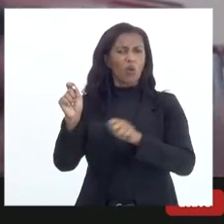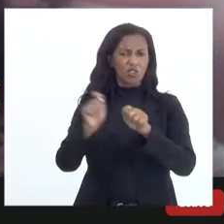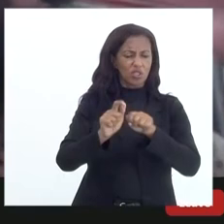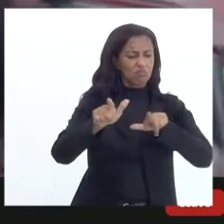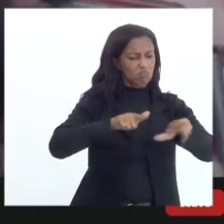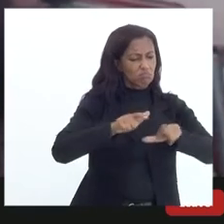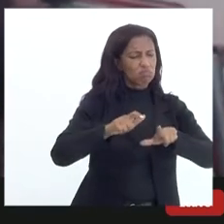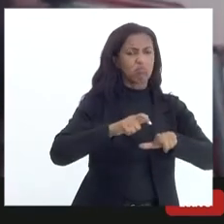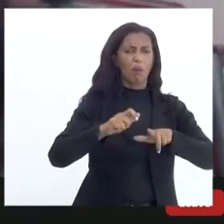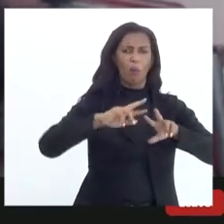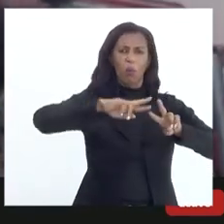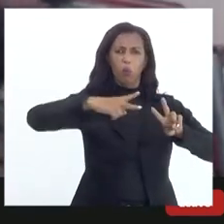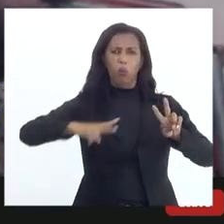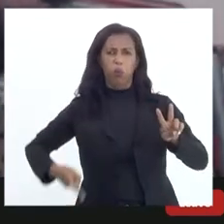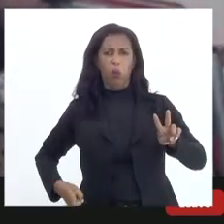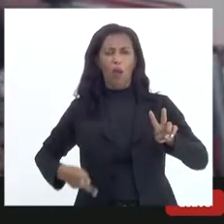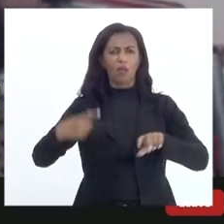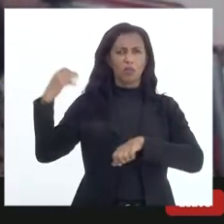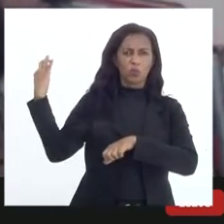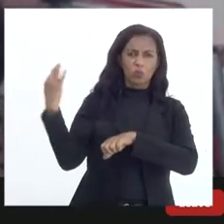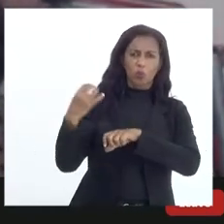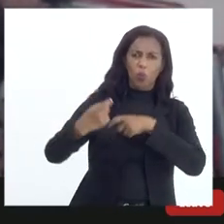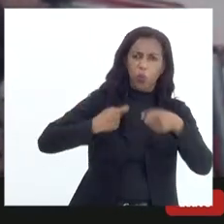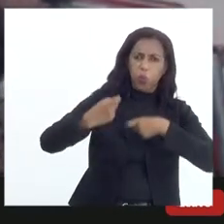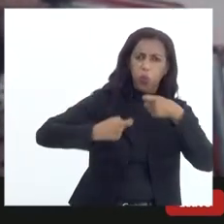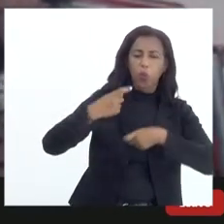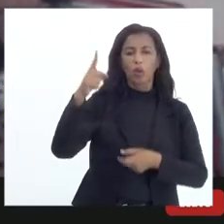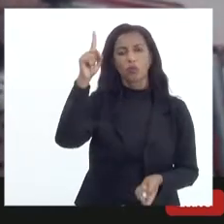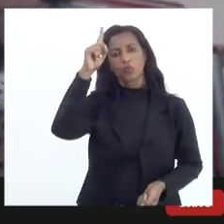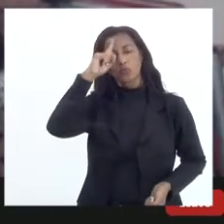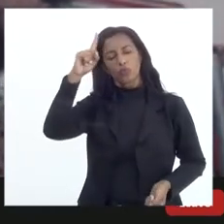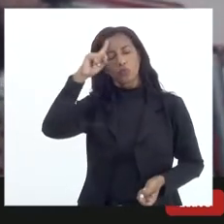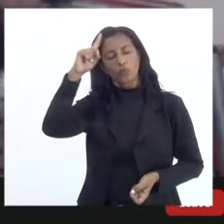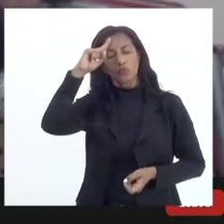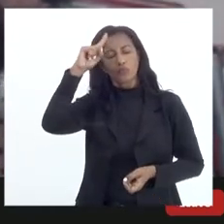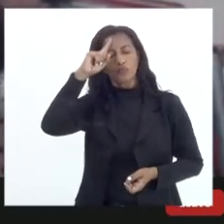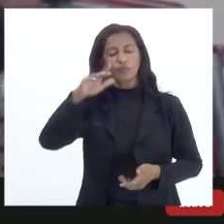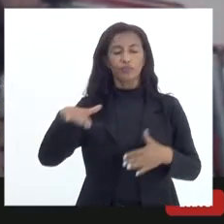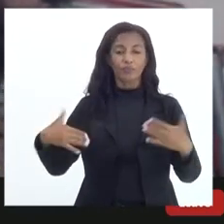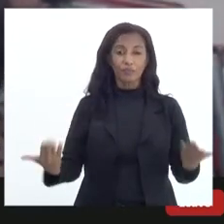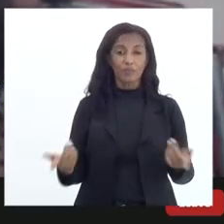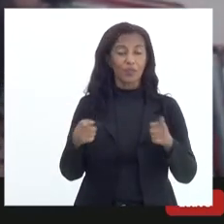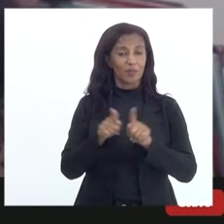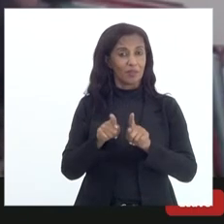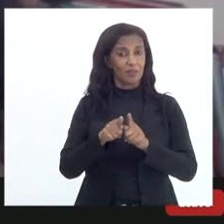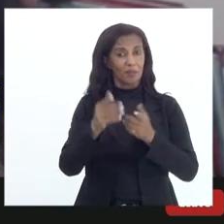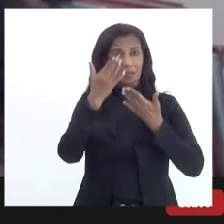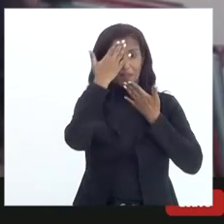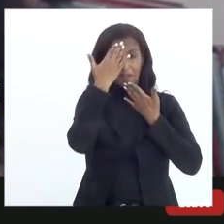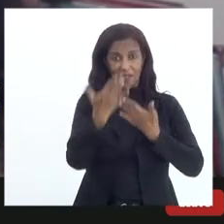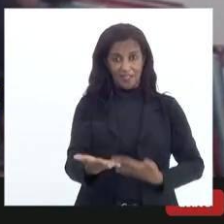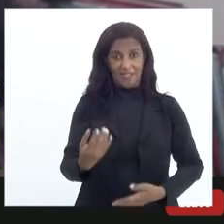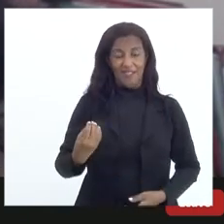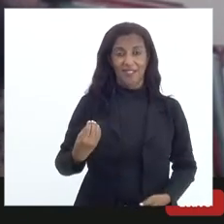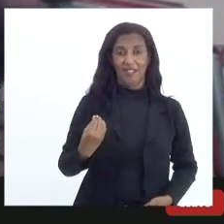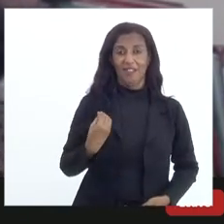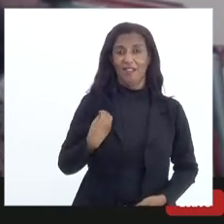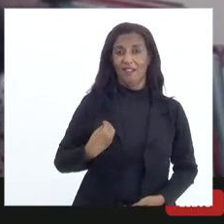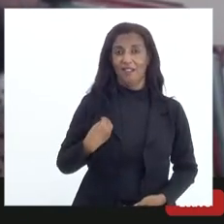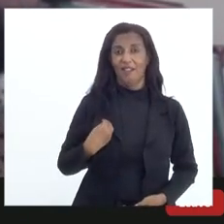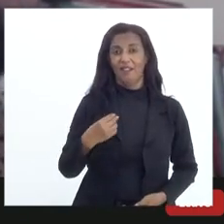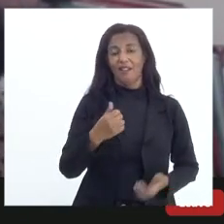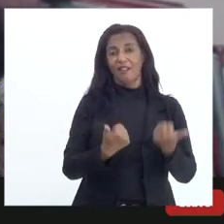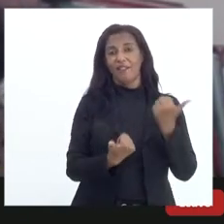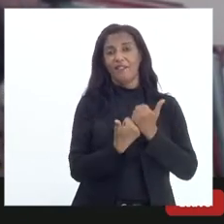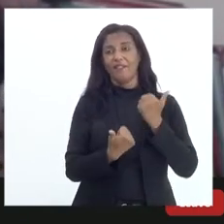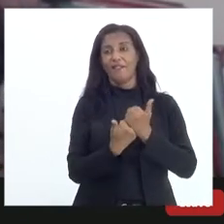as lutas são gigantescas, né? E são cotidianas. Então, eu quero aqui agradecer também a presença do